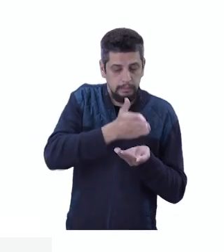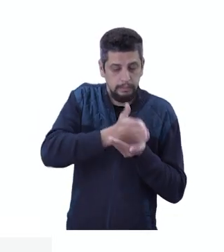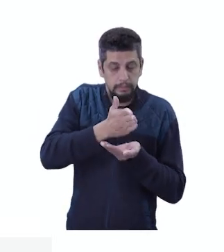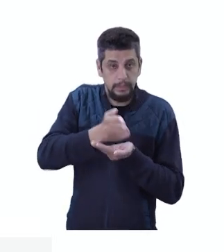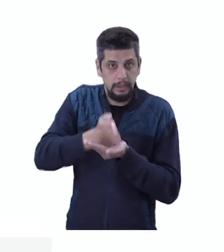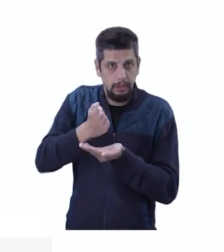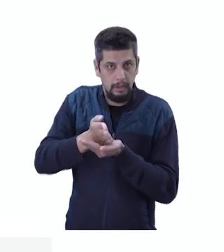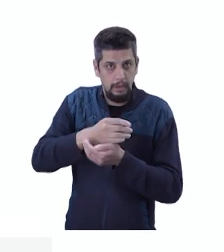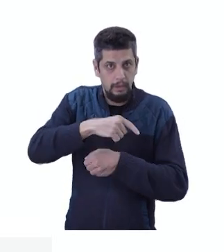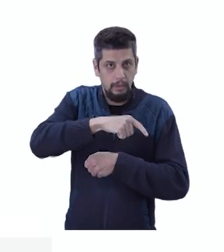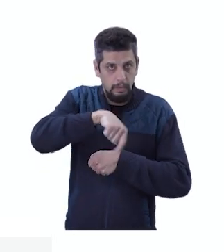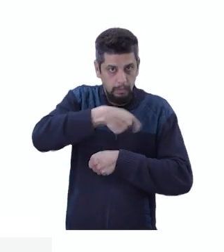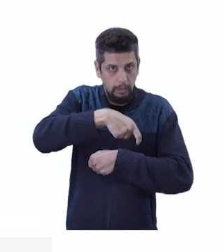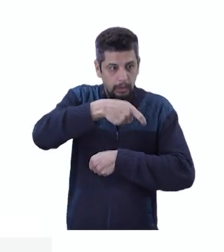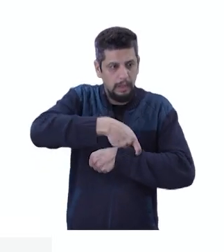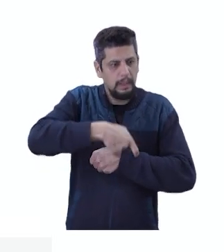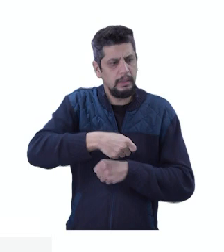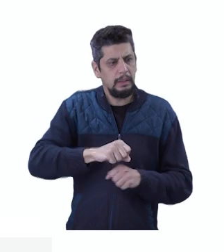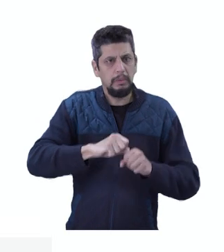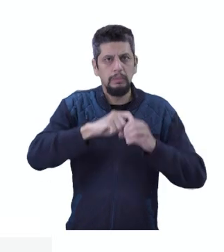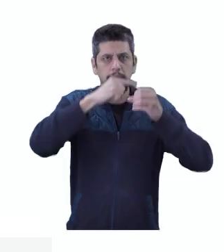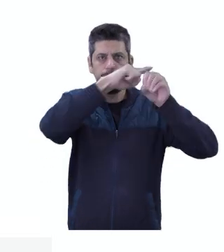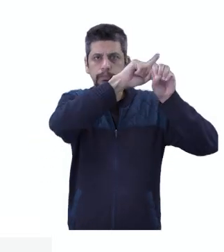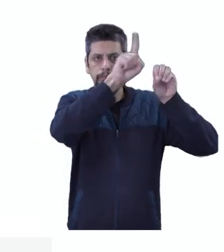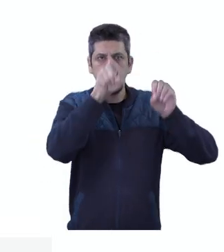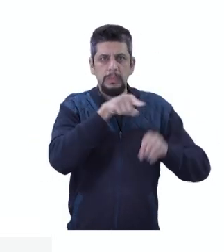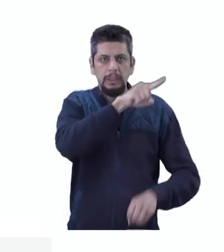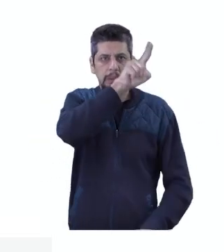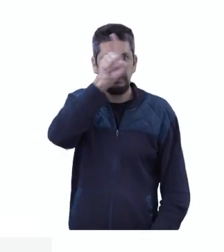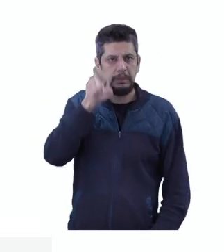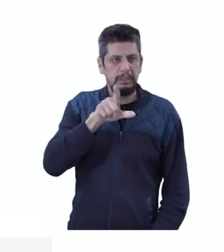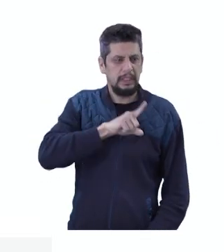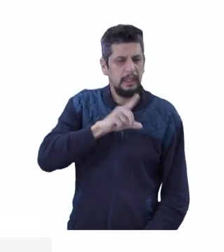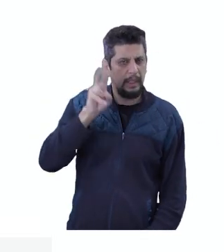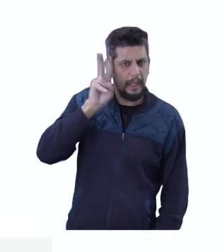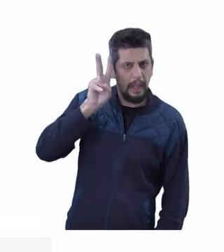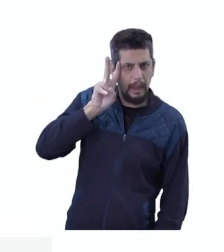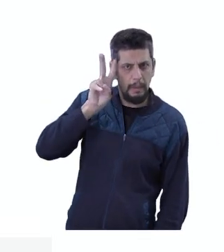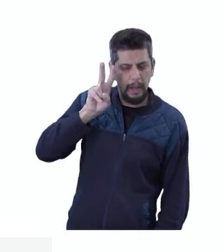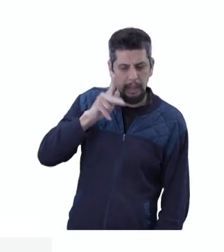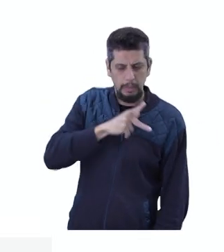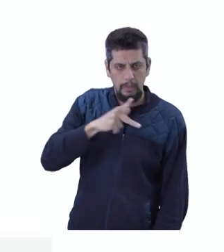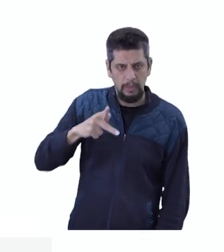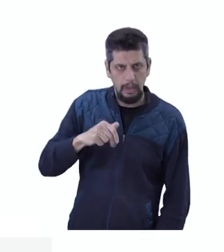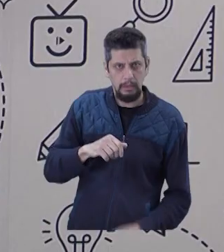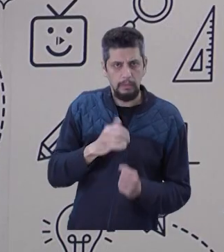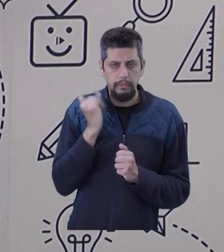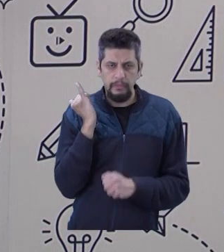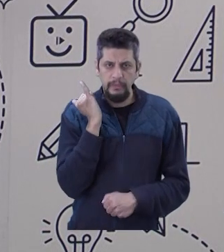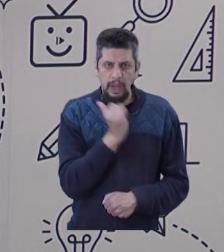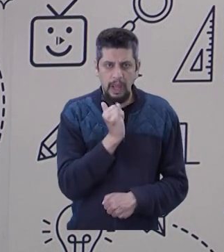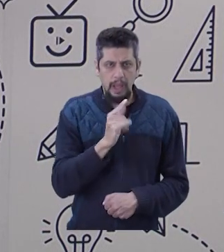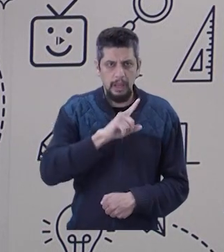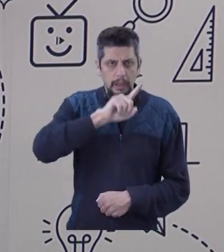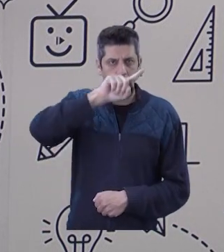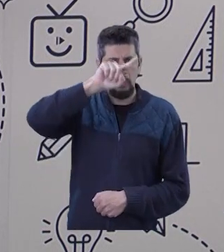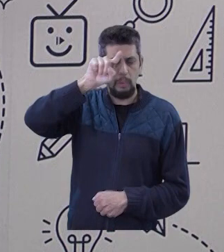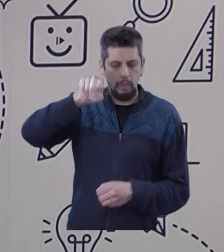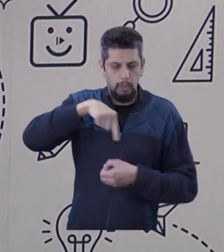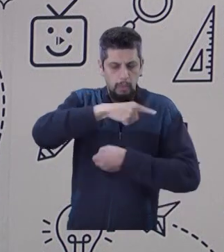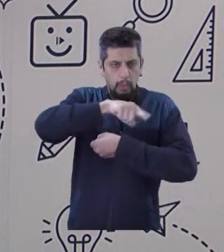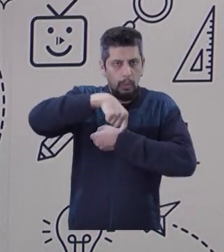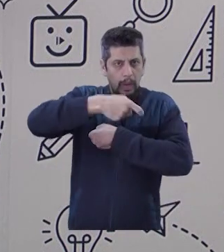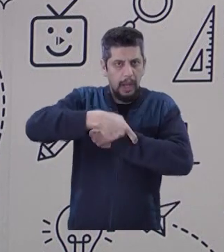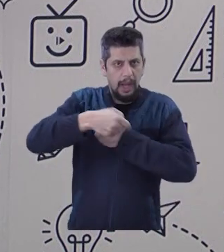24 horas, certo? E é um relógio grande, né, professora? Esse ele tem... Lembra que a professora, as professoras comentaram que os